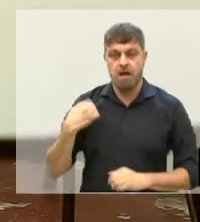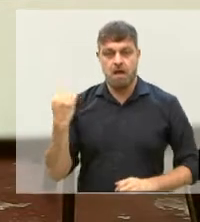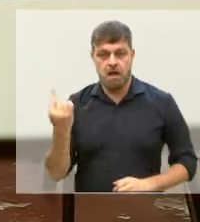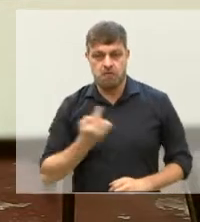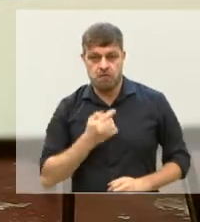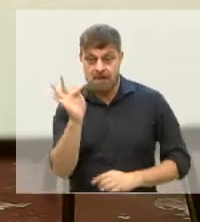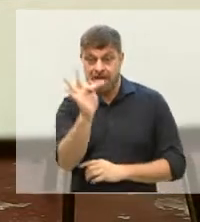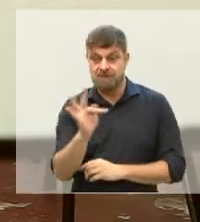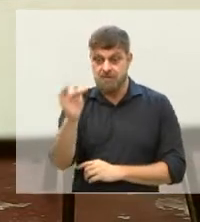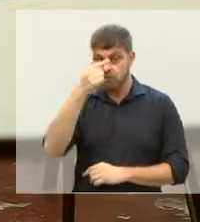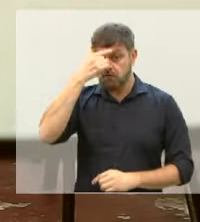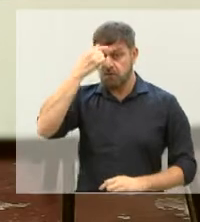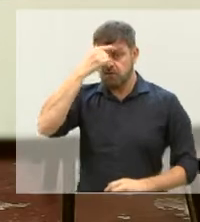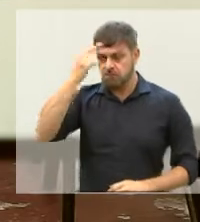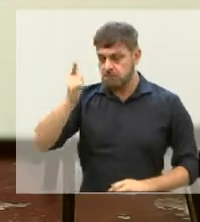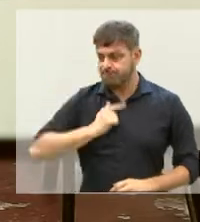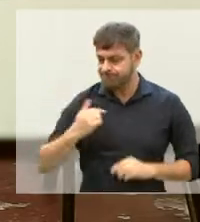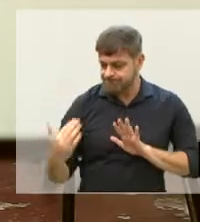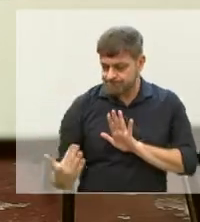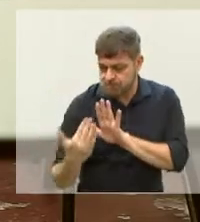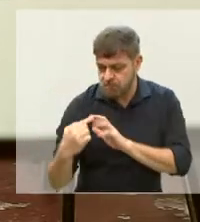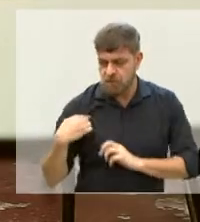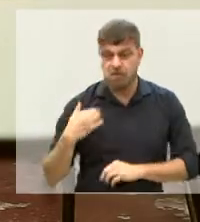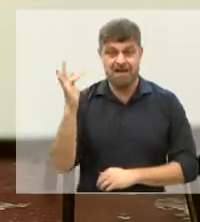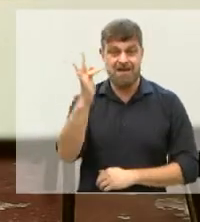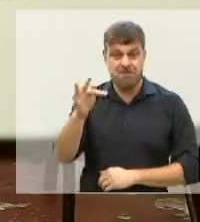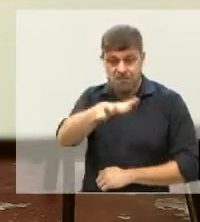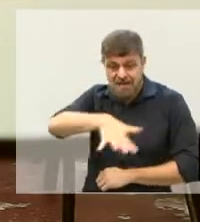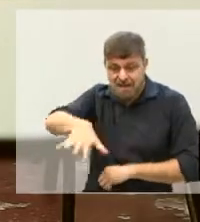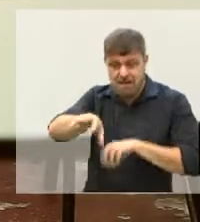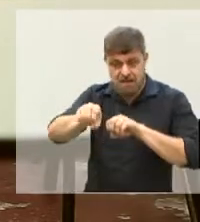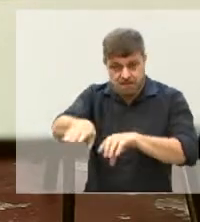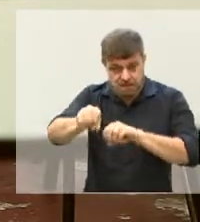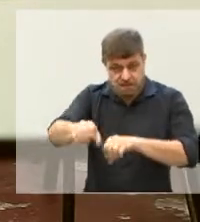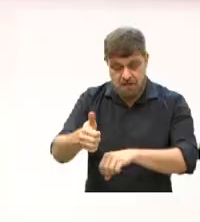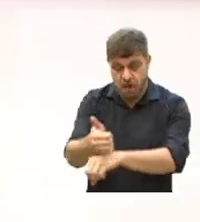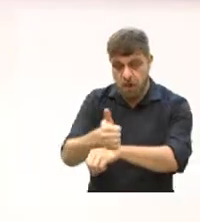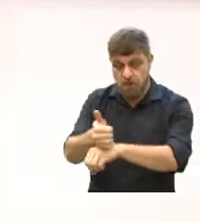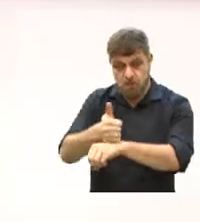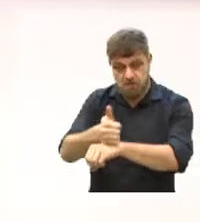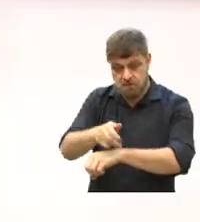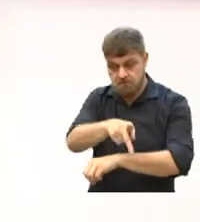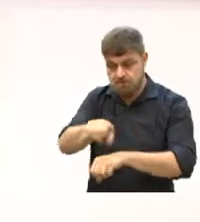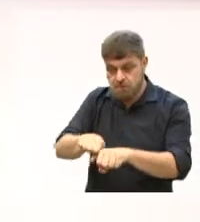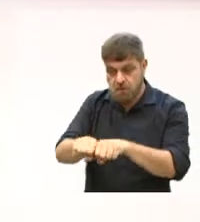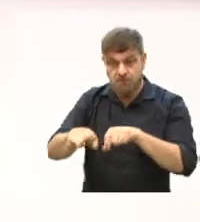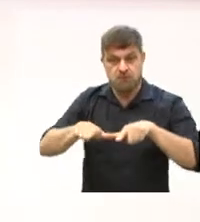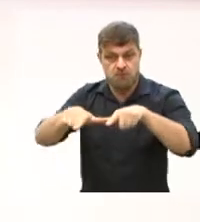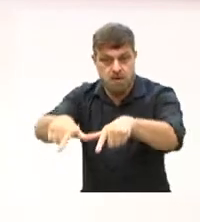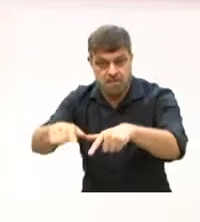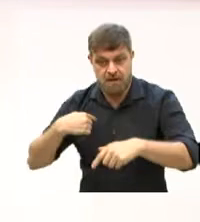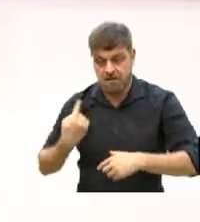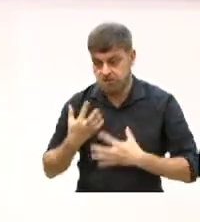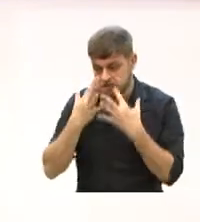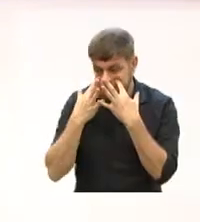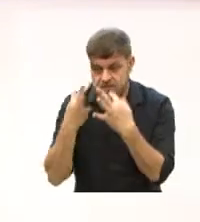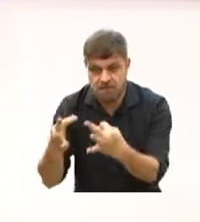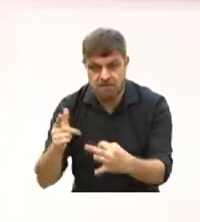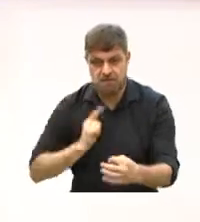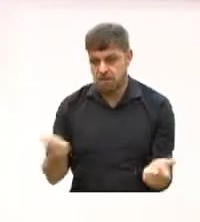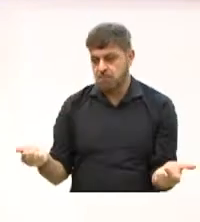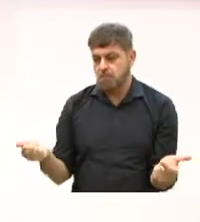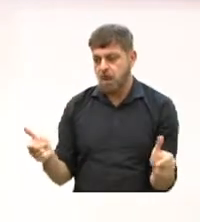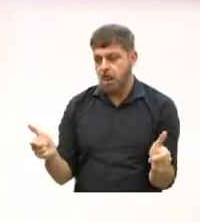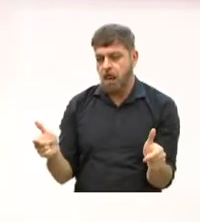nas universidades tem impactado muito, né? Nós das faculdades de educação, trabalhamos com formação de professores, a gente vê uma procura que tem